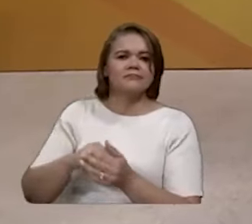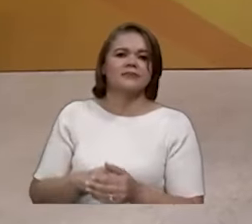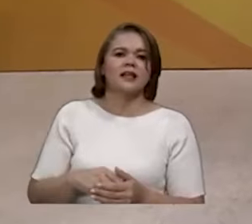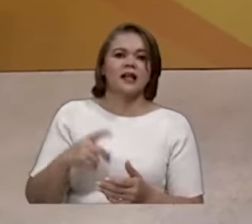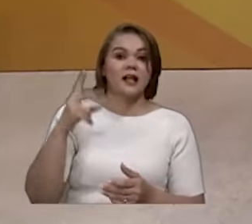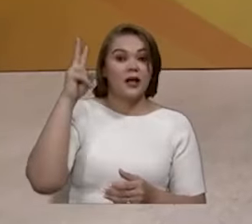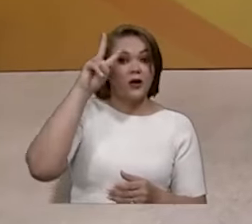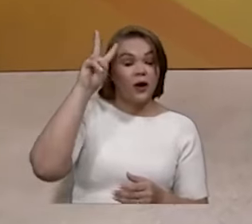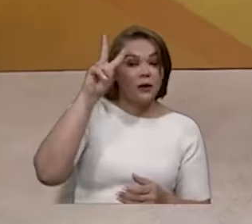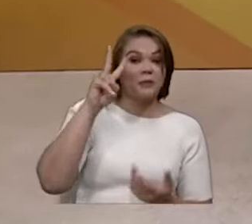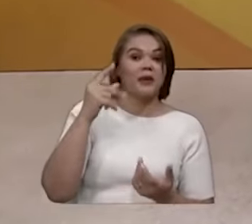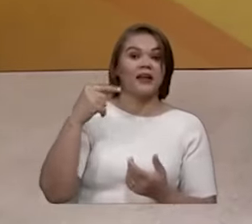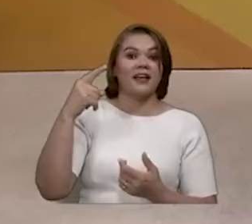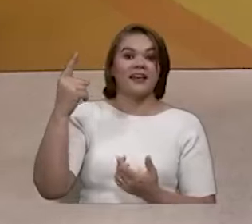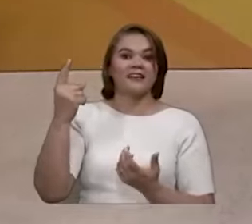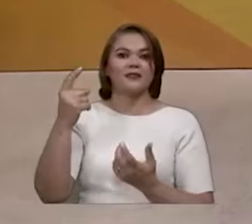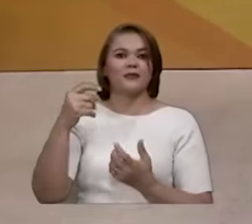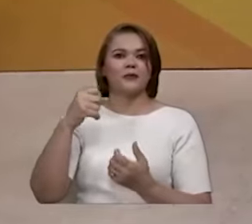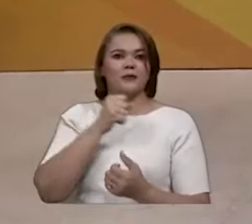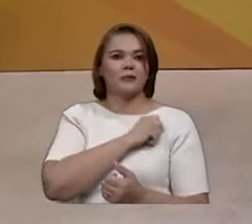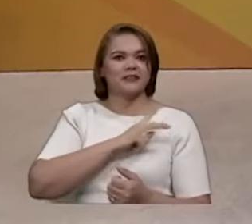Aquelas dancinhas. Do Donald Trump.